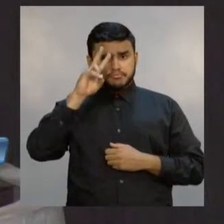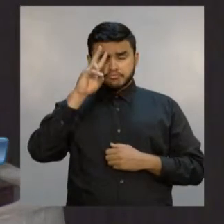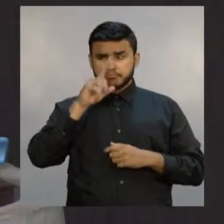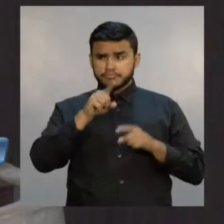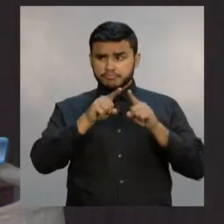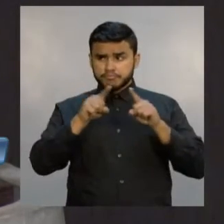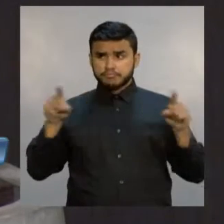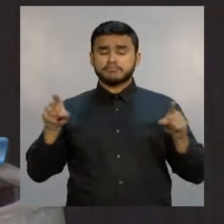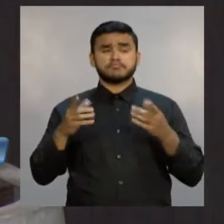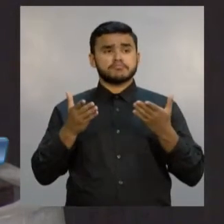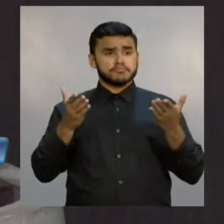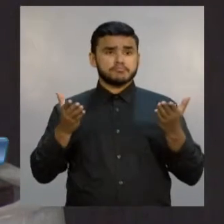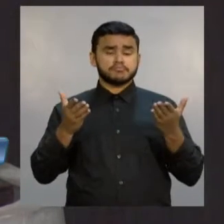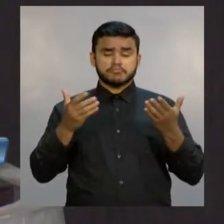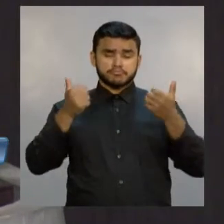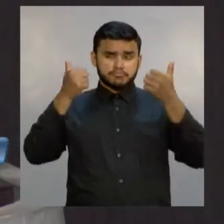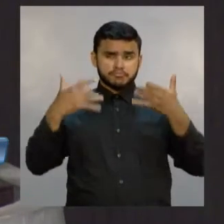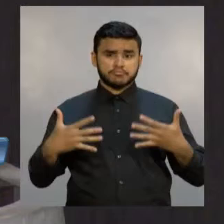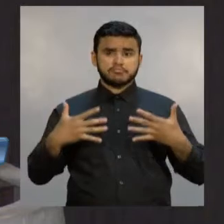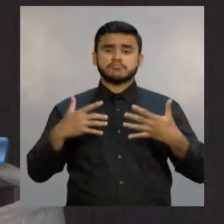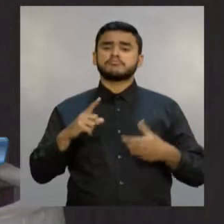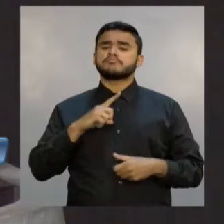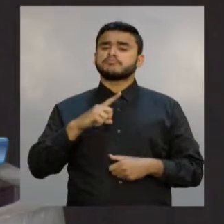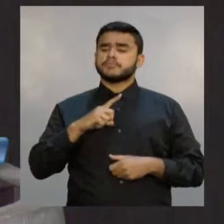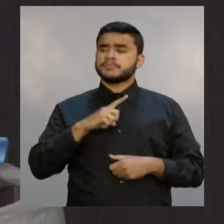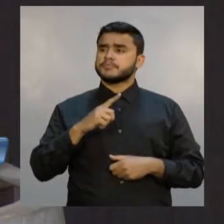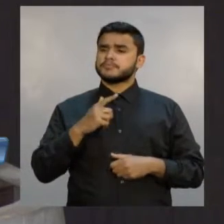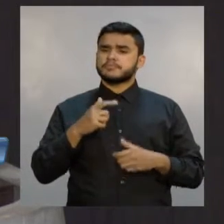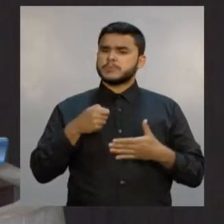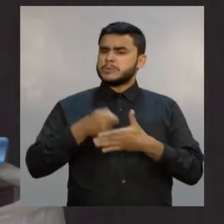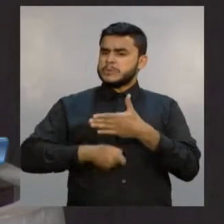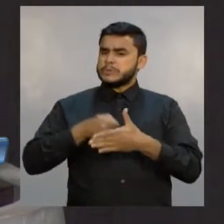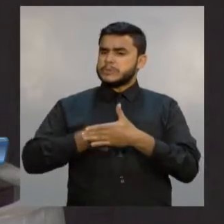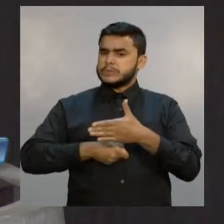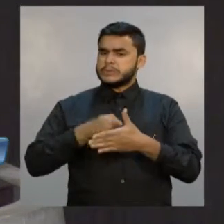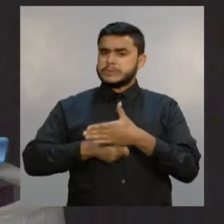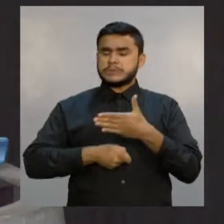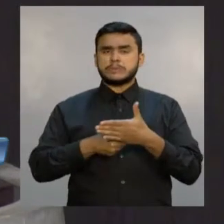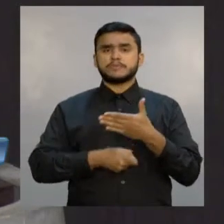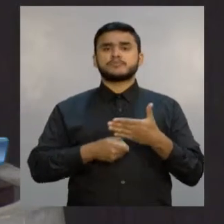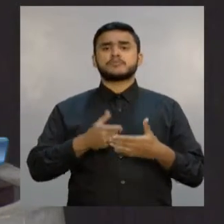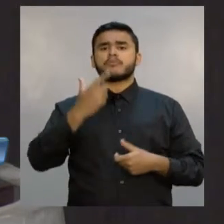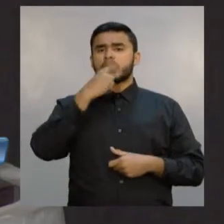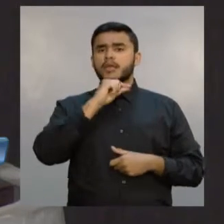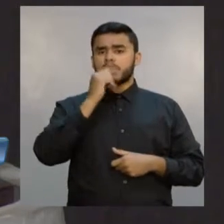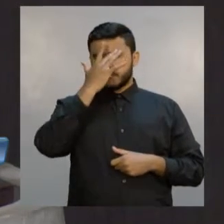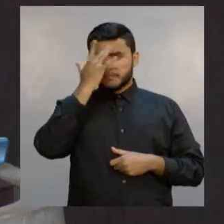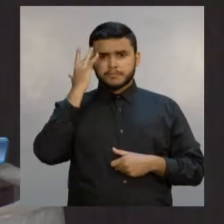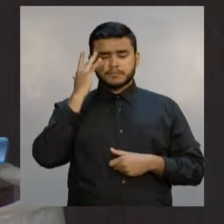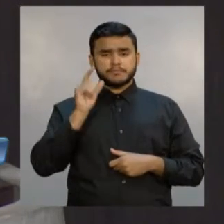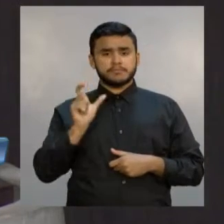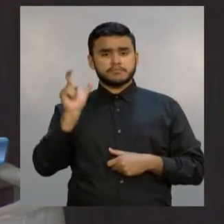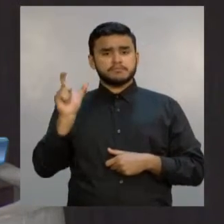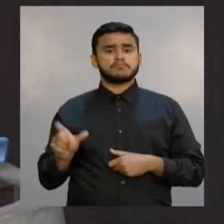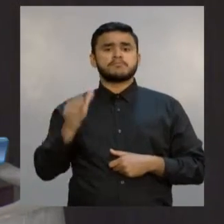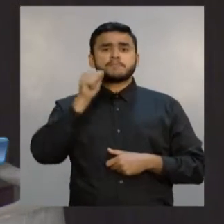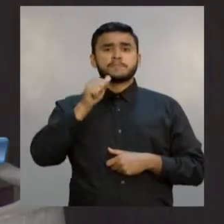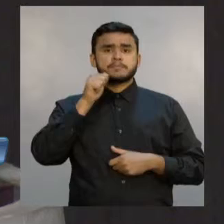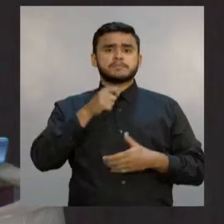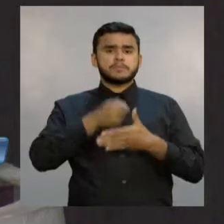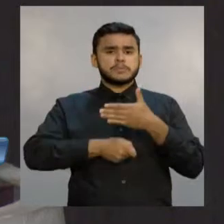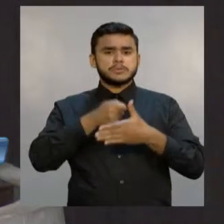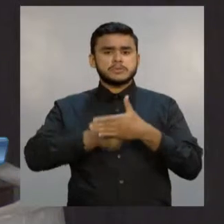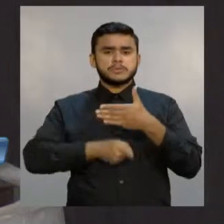versos de uma das mais importantes, porém pouco